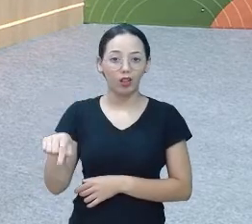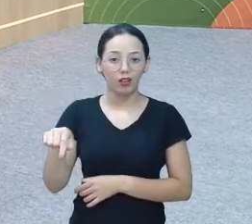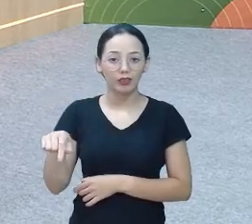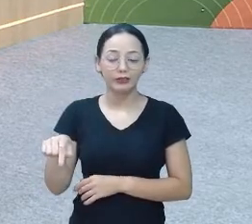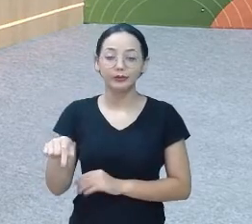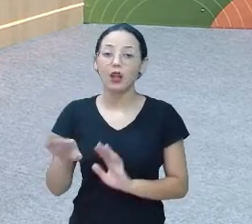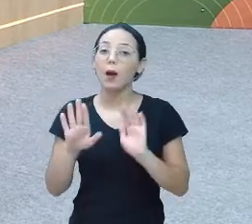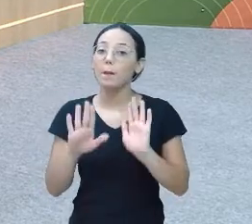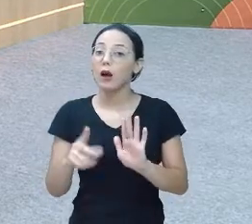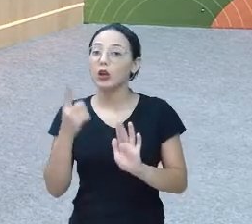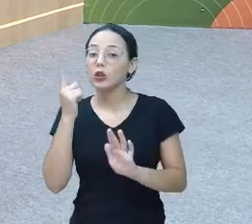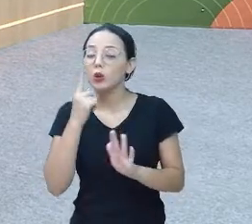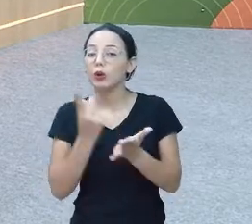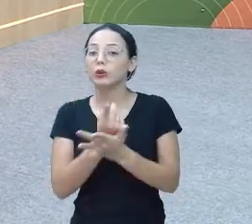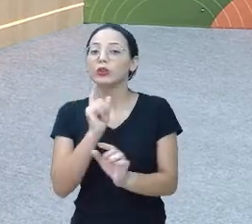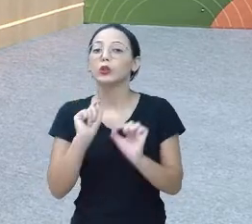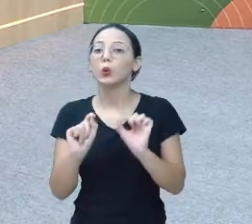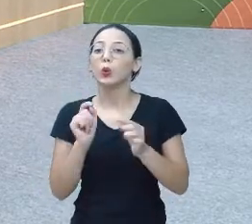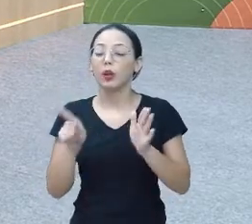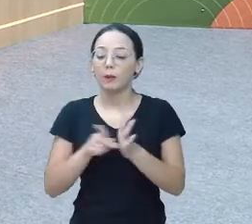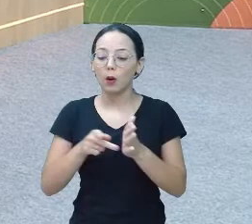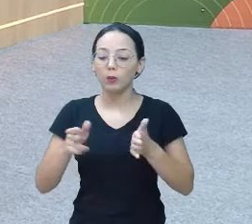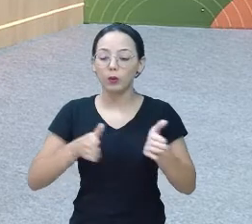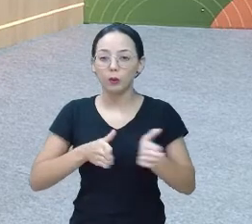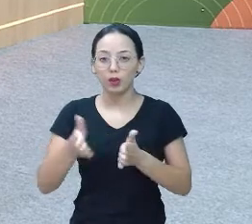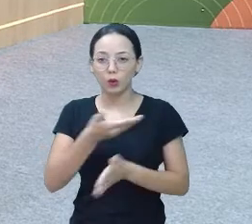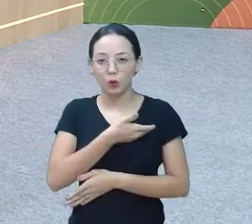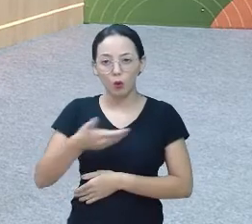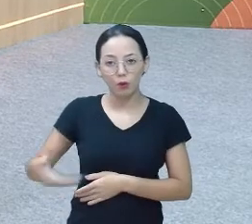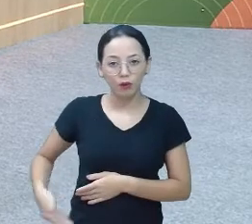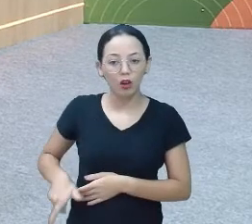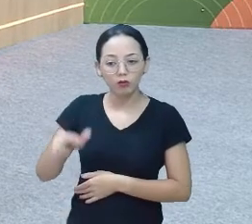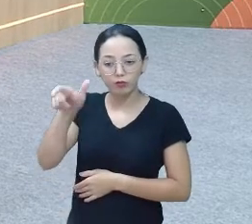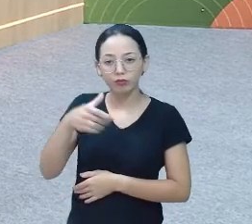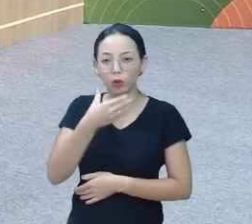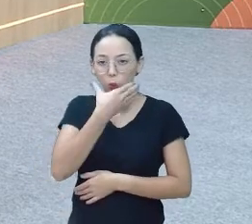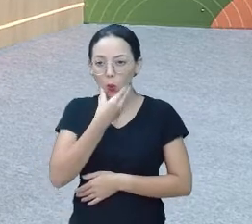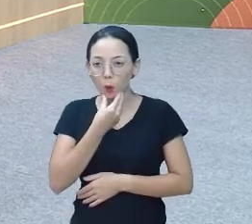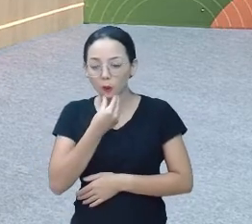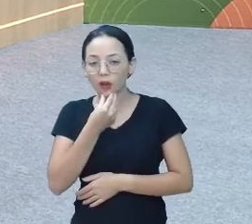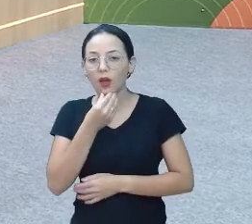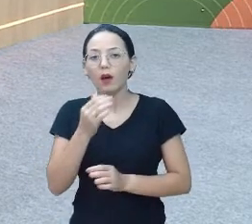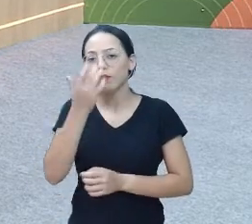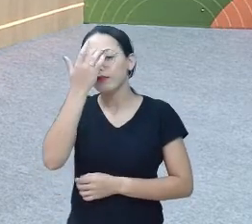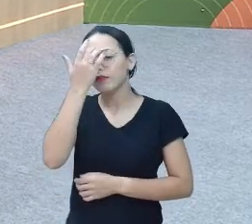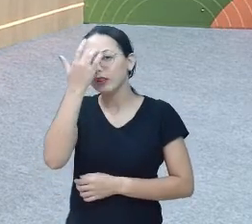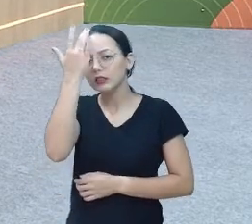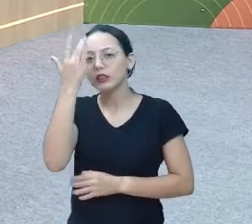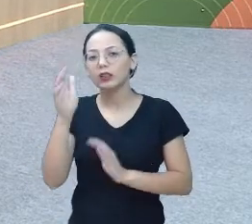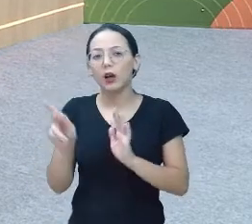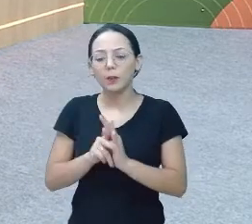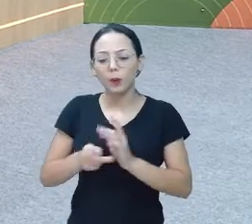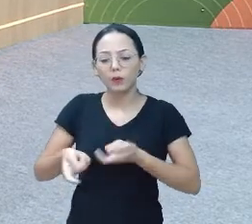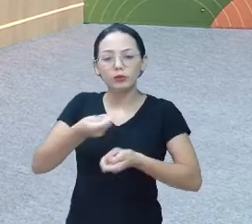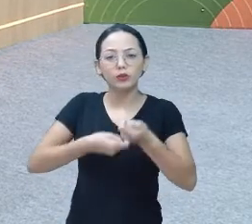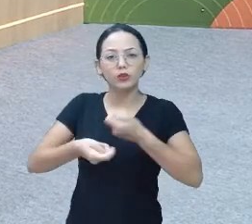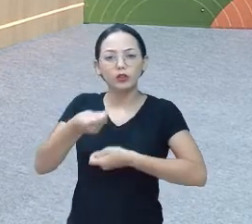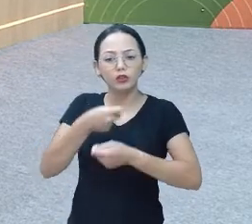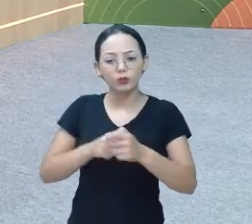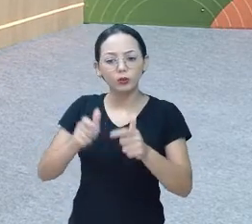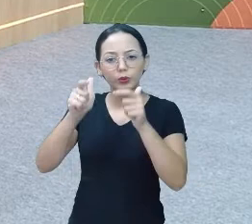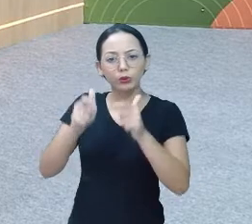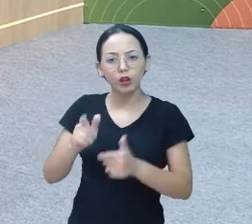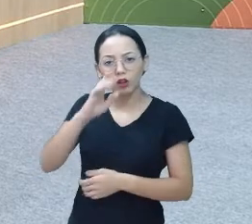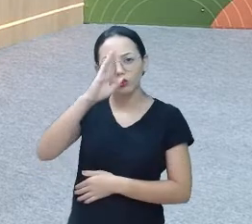E outra coisa que vai acontecer durante o governo de Diocleciano é que, para facilitar a administração do império,